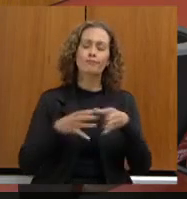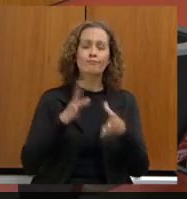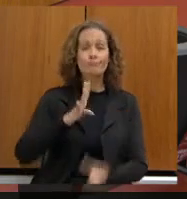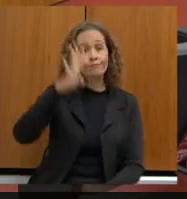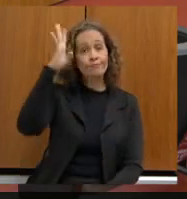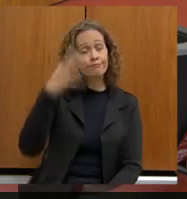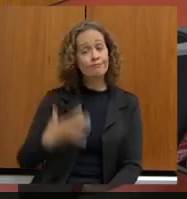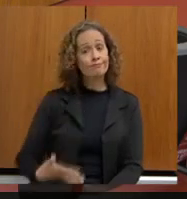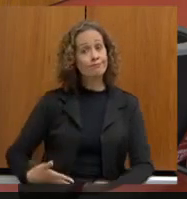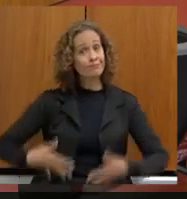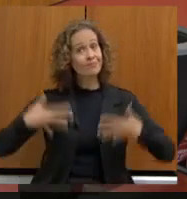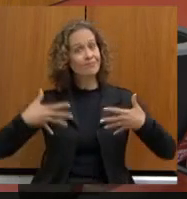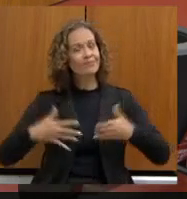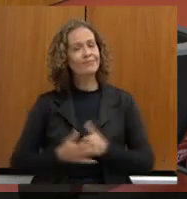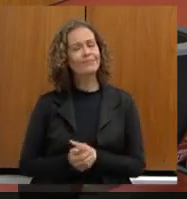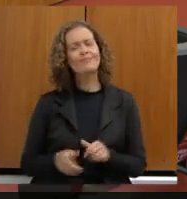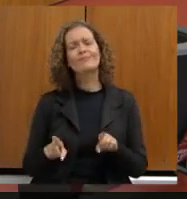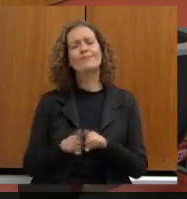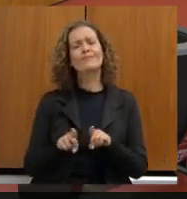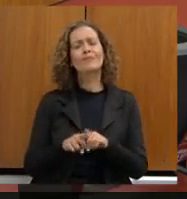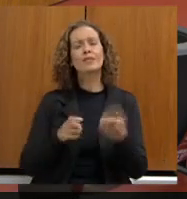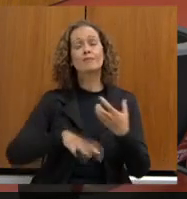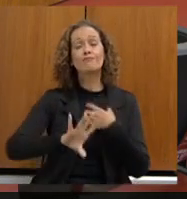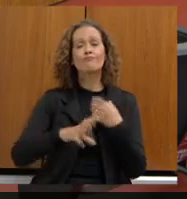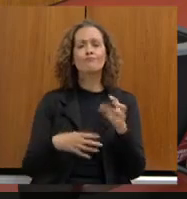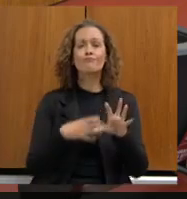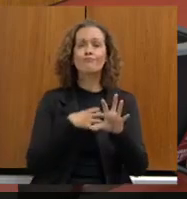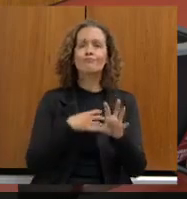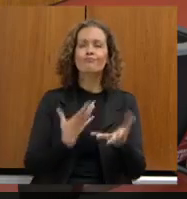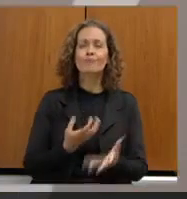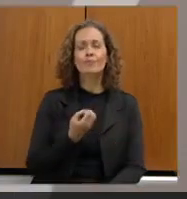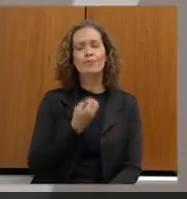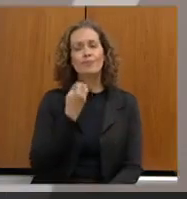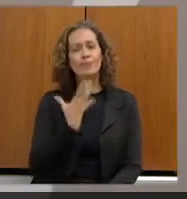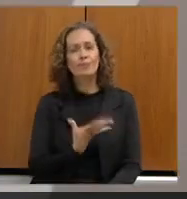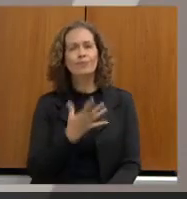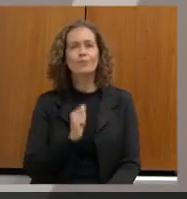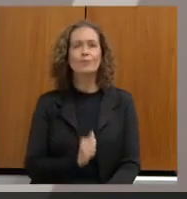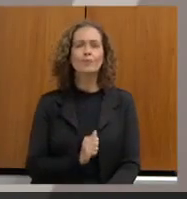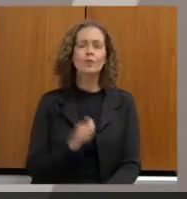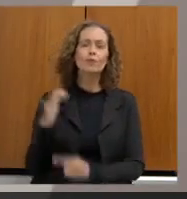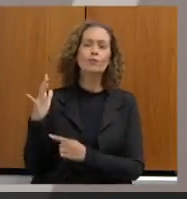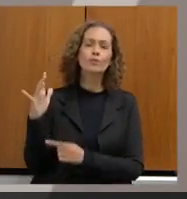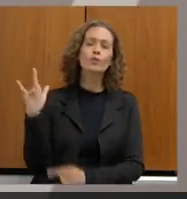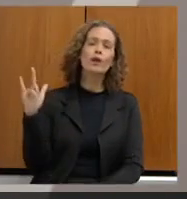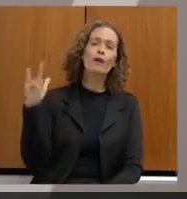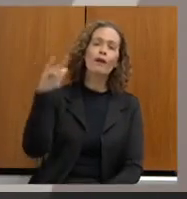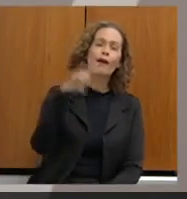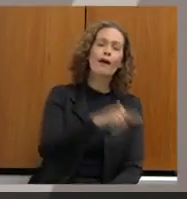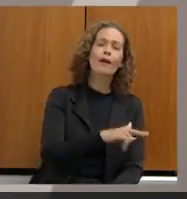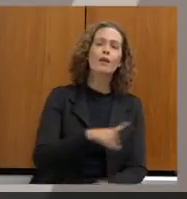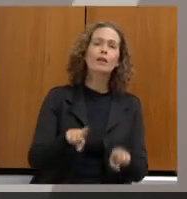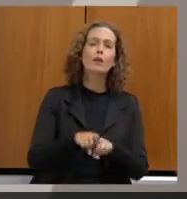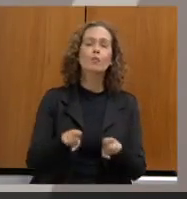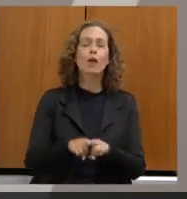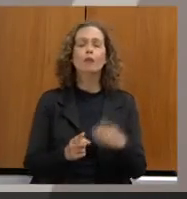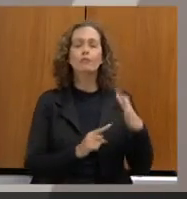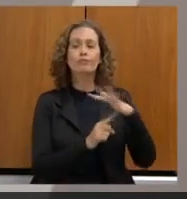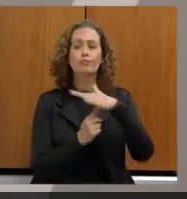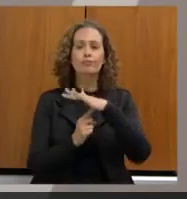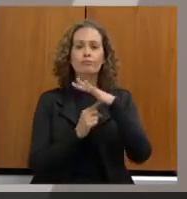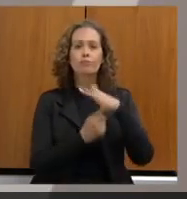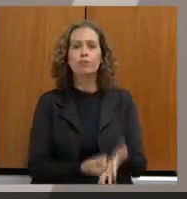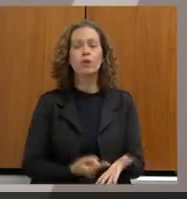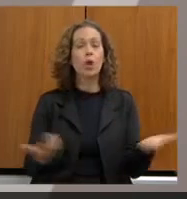orgulha e também deixa uma solidariedade ao boa Batalhão de Operações aéreas a qual teve um helicóptero hoje que caiu